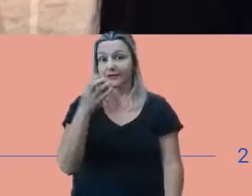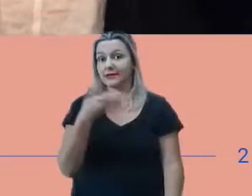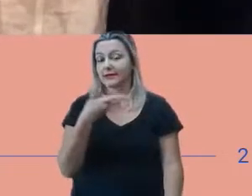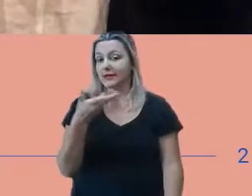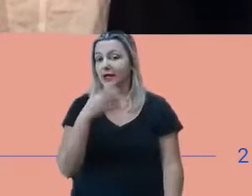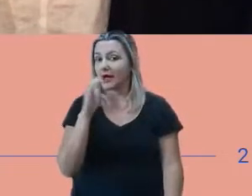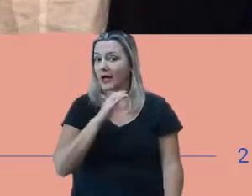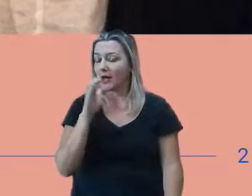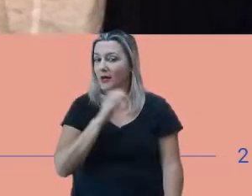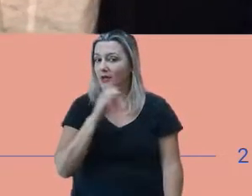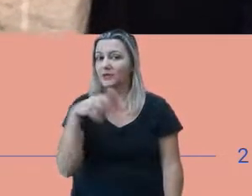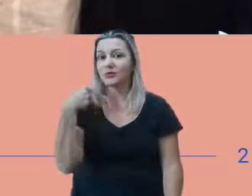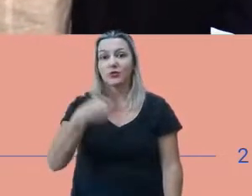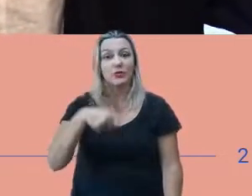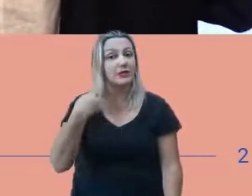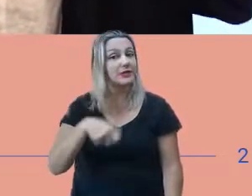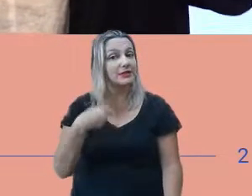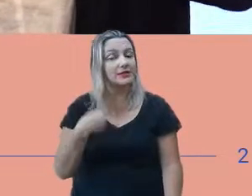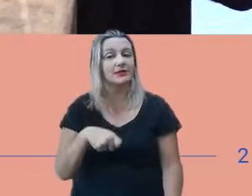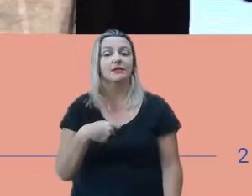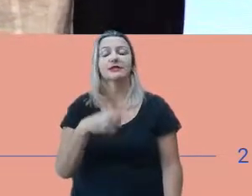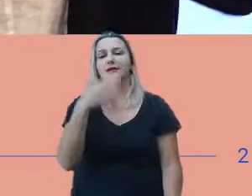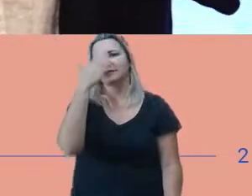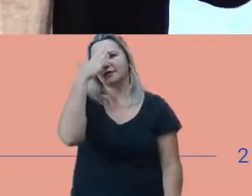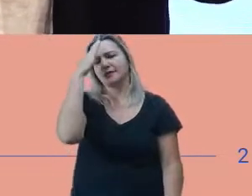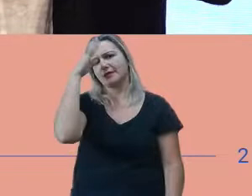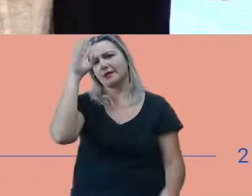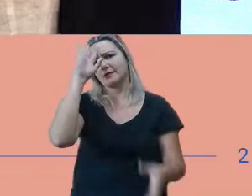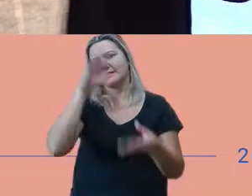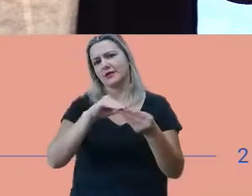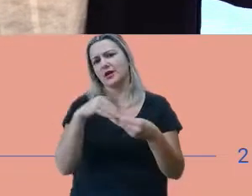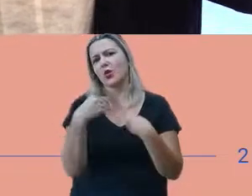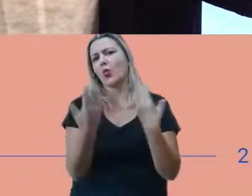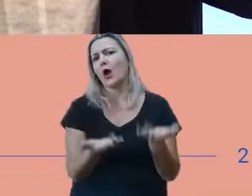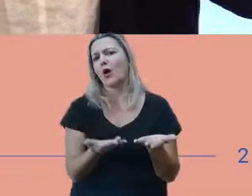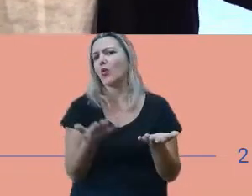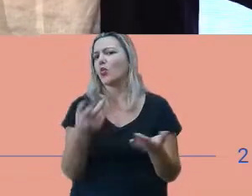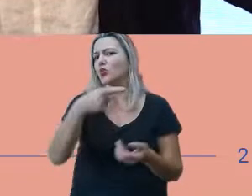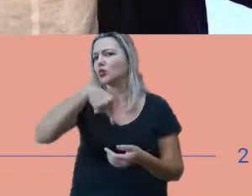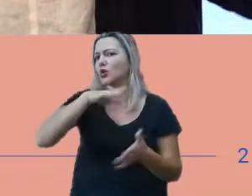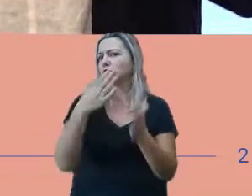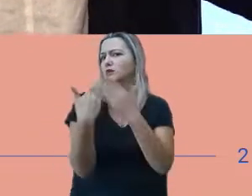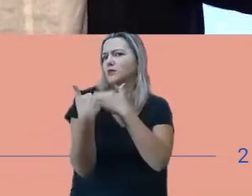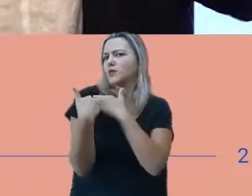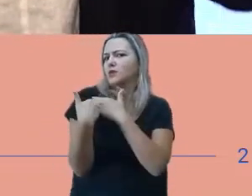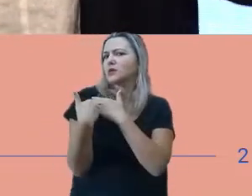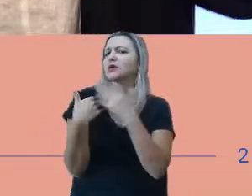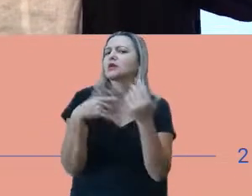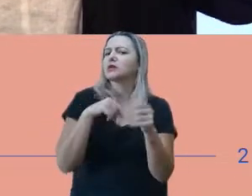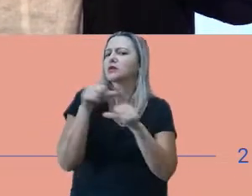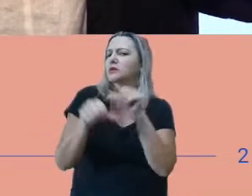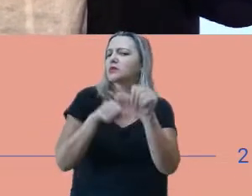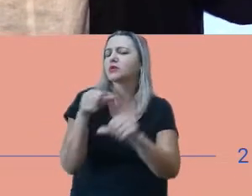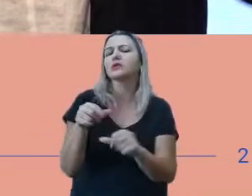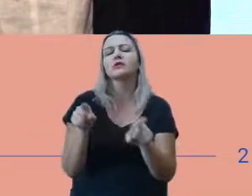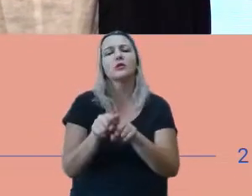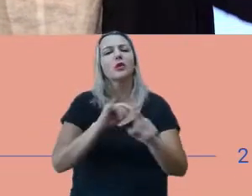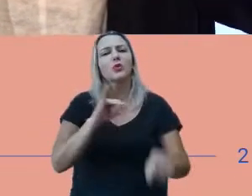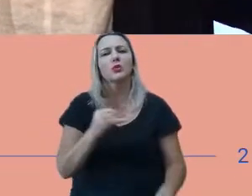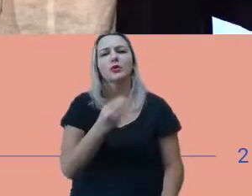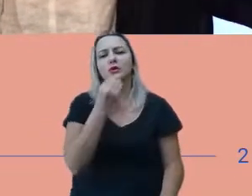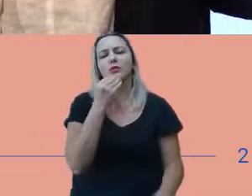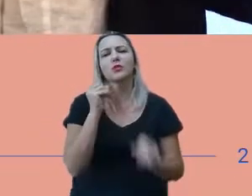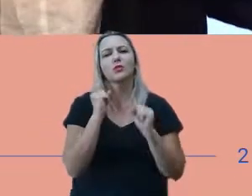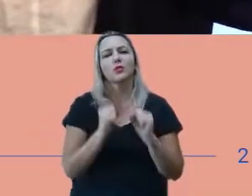gritante e a gente precisa entender o nosso papel nessa transição e as oportunidades que a gente pode ter